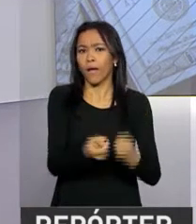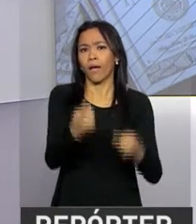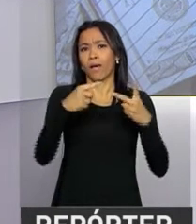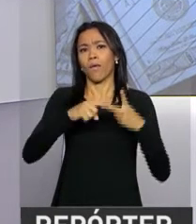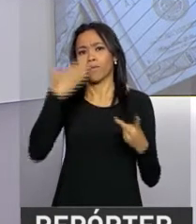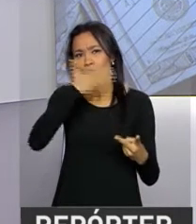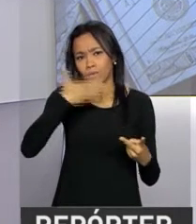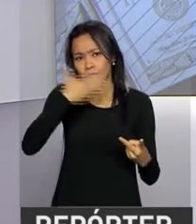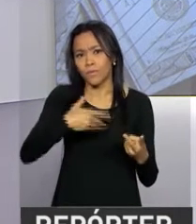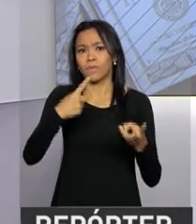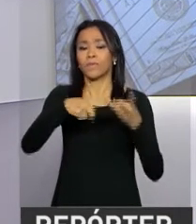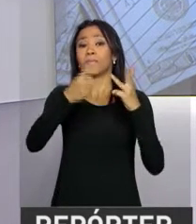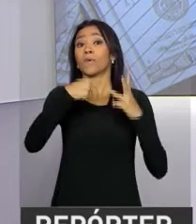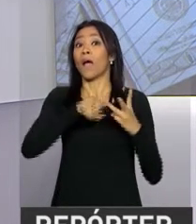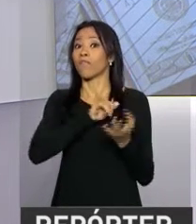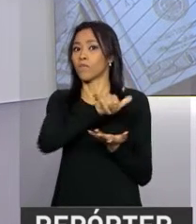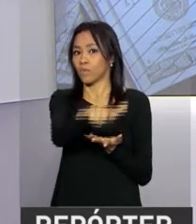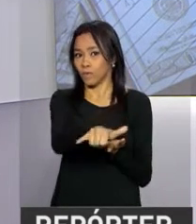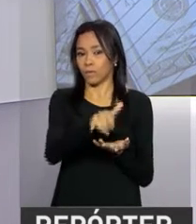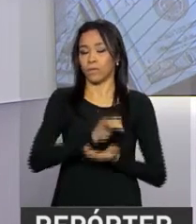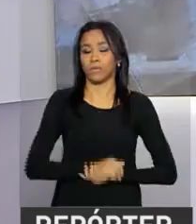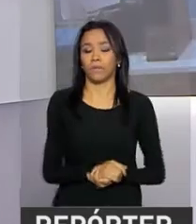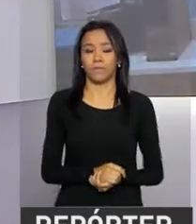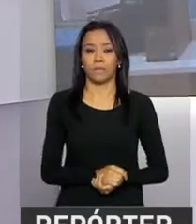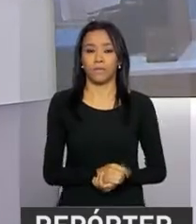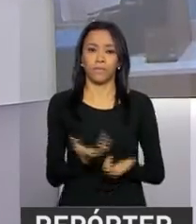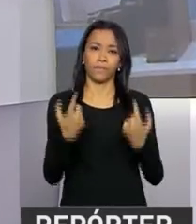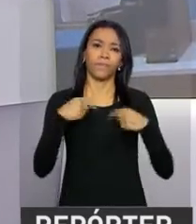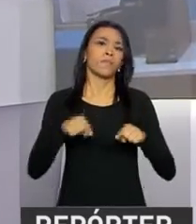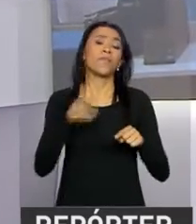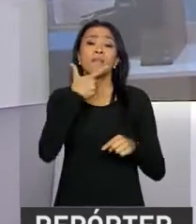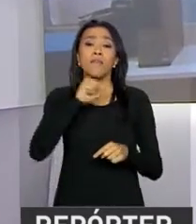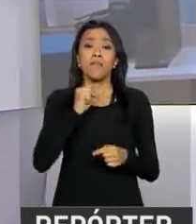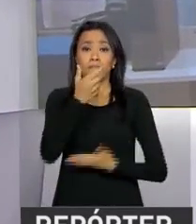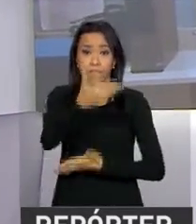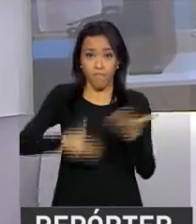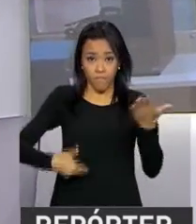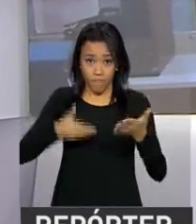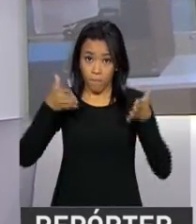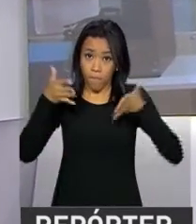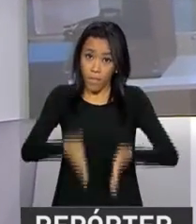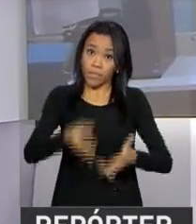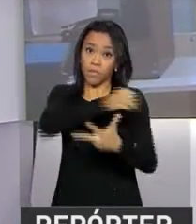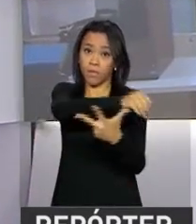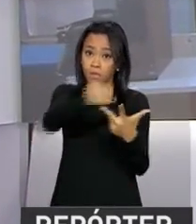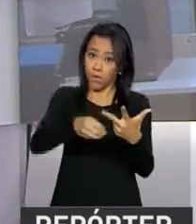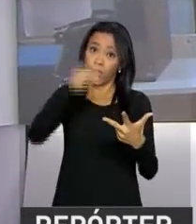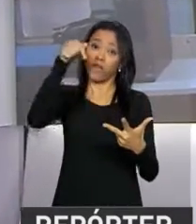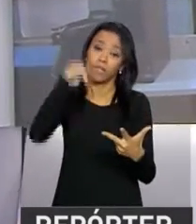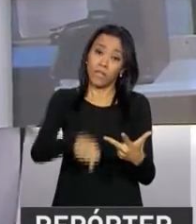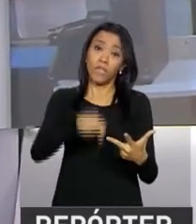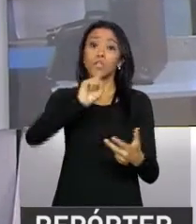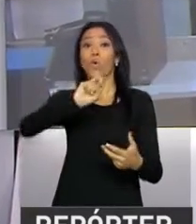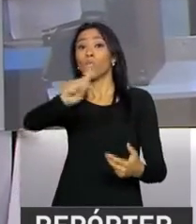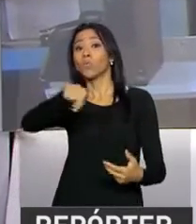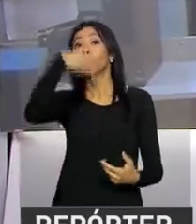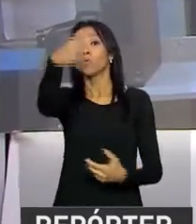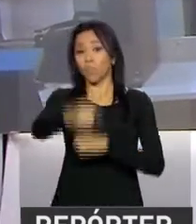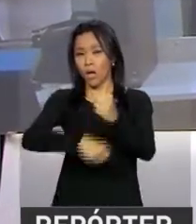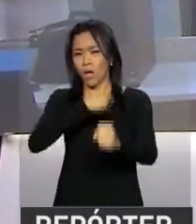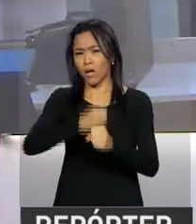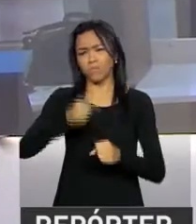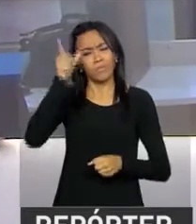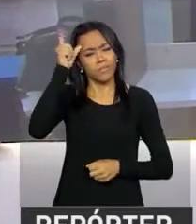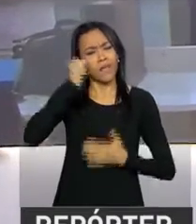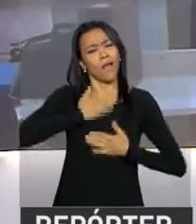açúcar refinado e aviões quem vai fazer o exame nacional do ensino médio enem neste ou no próximo ano pode ficar